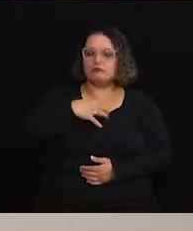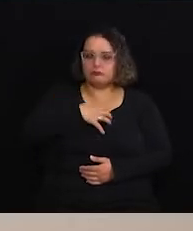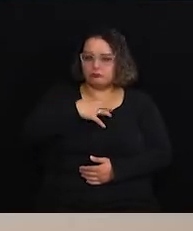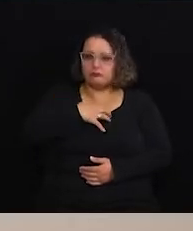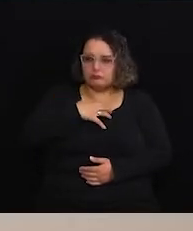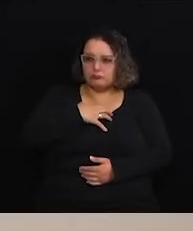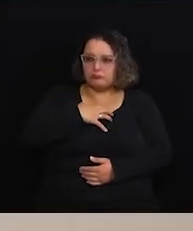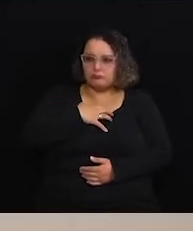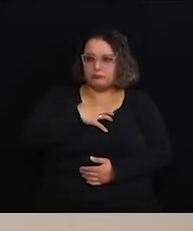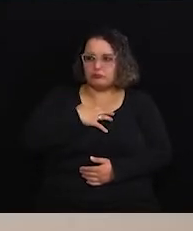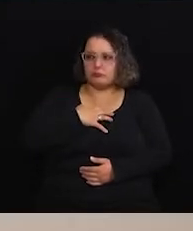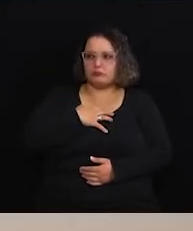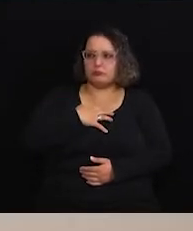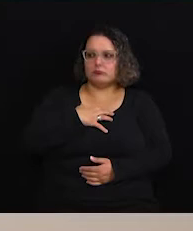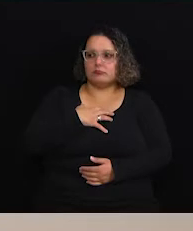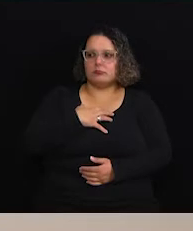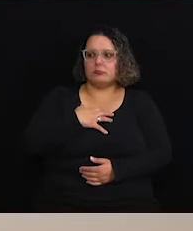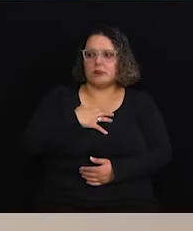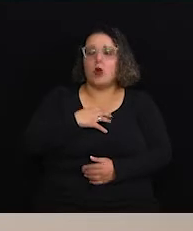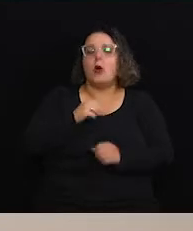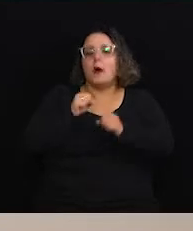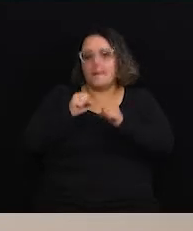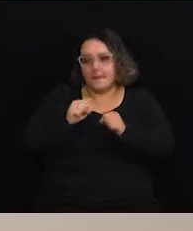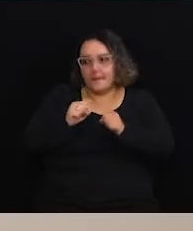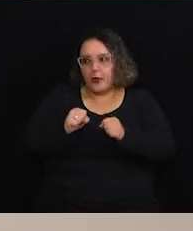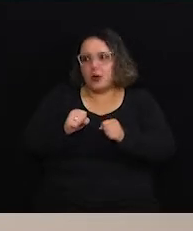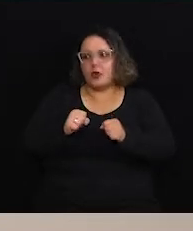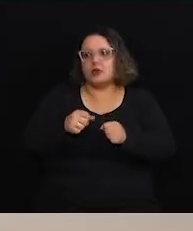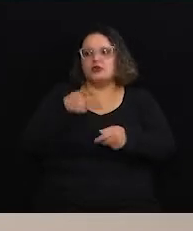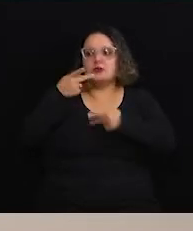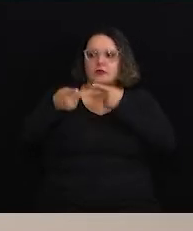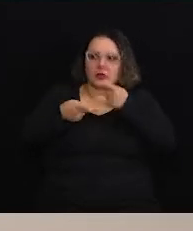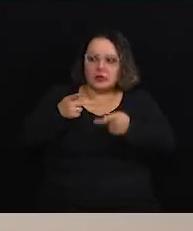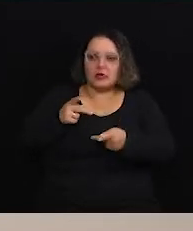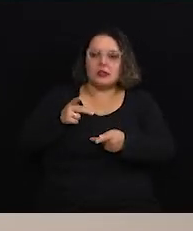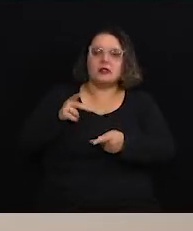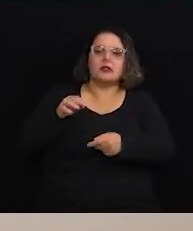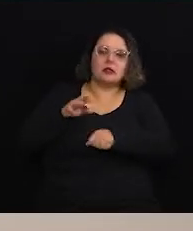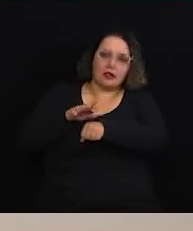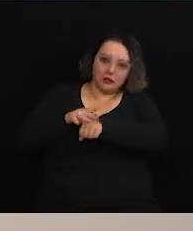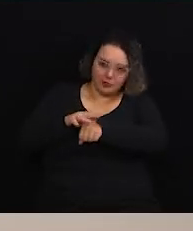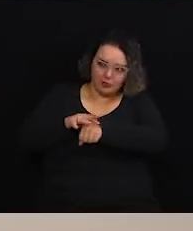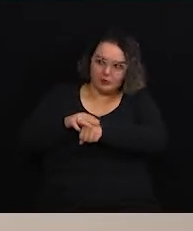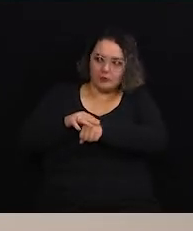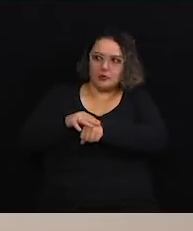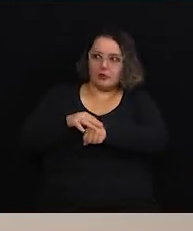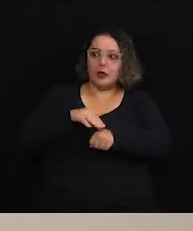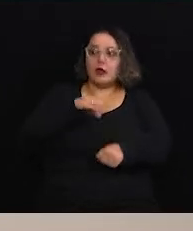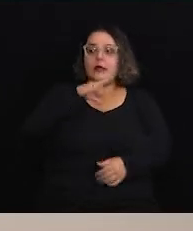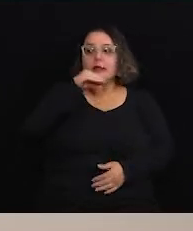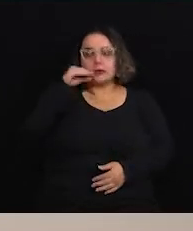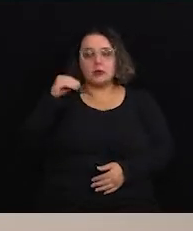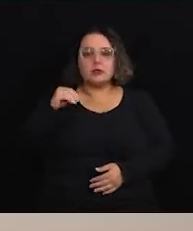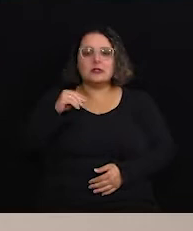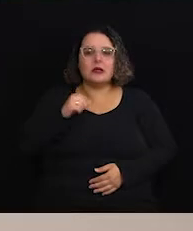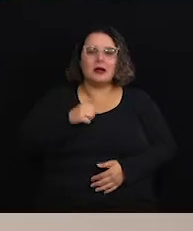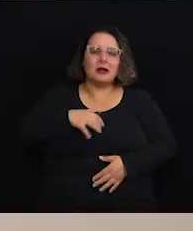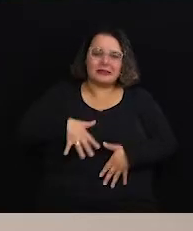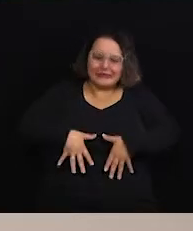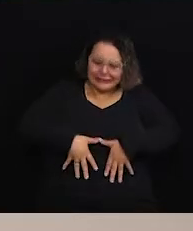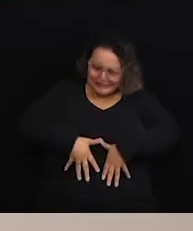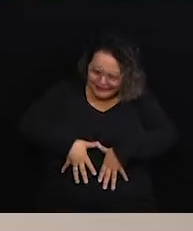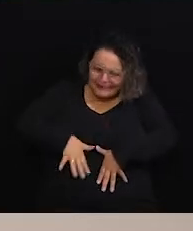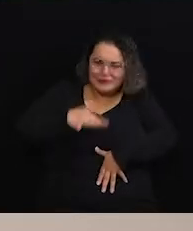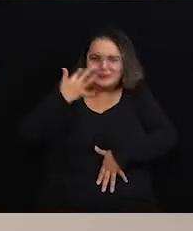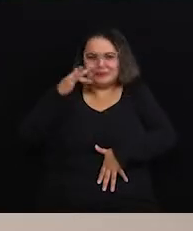a preocupar a gente em pensar que ela possa ter uma endometriose. Na adolescente, geralmente, a cólica menstrual se refere à